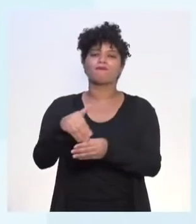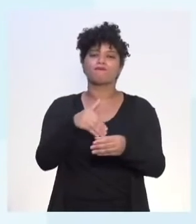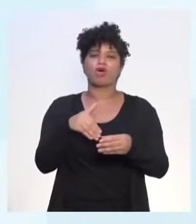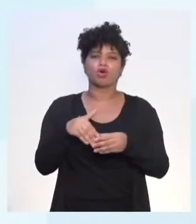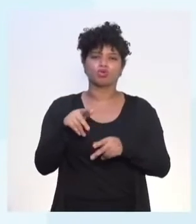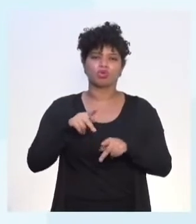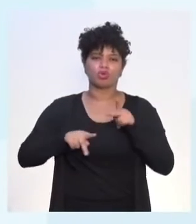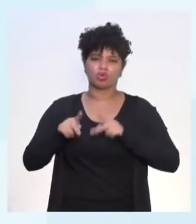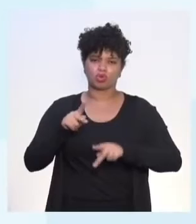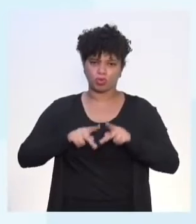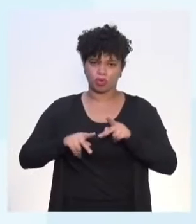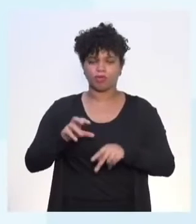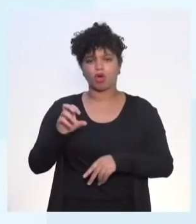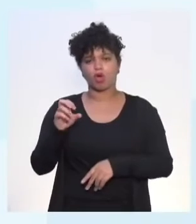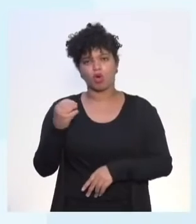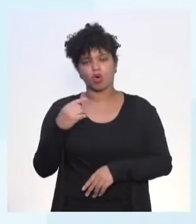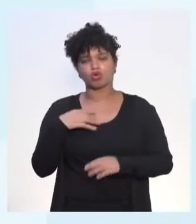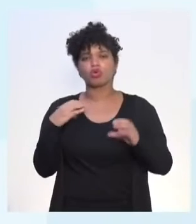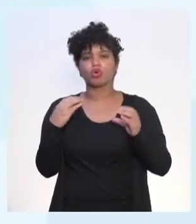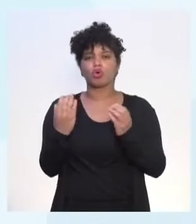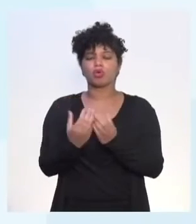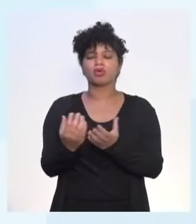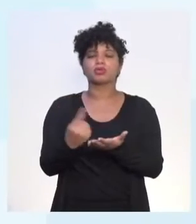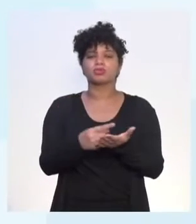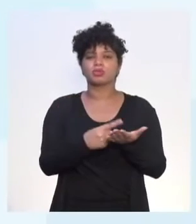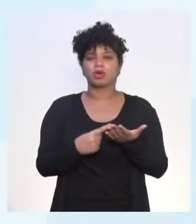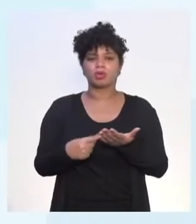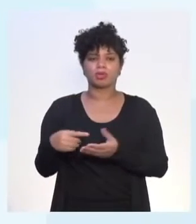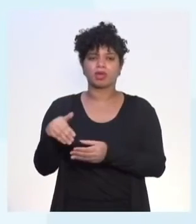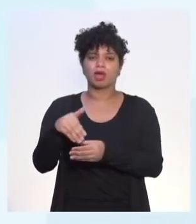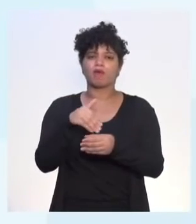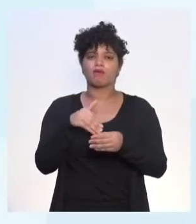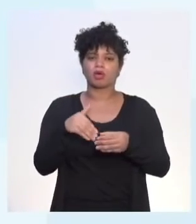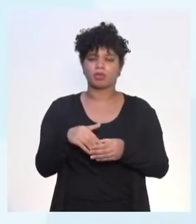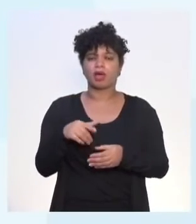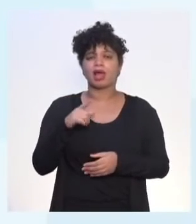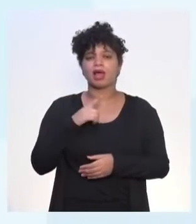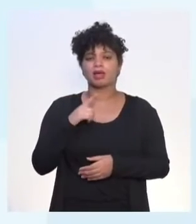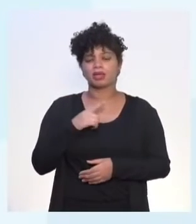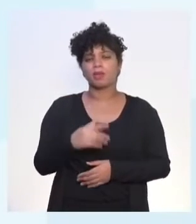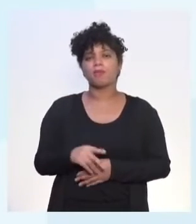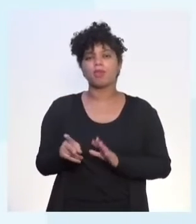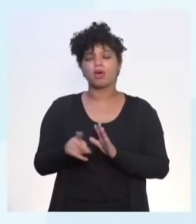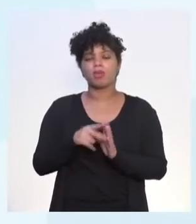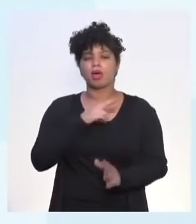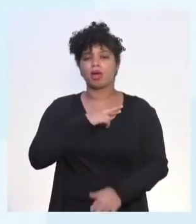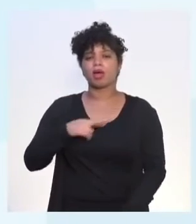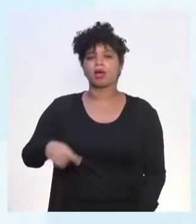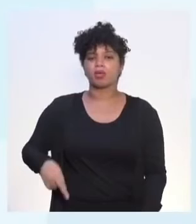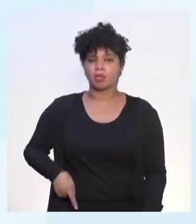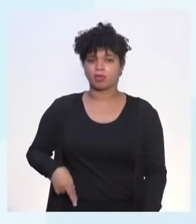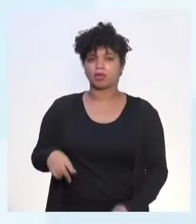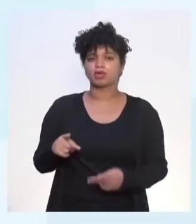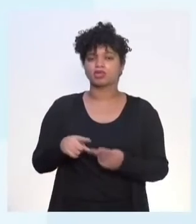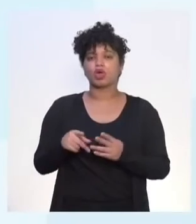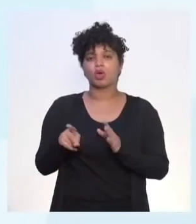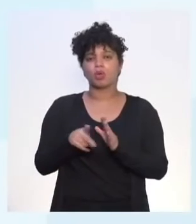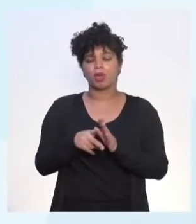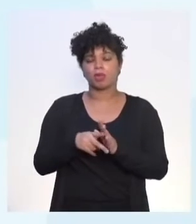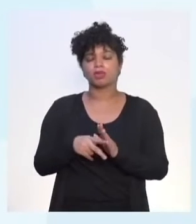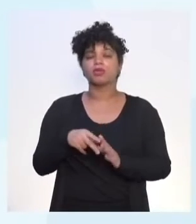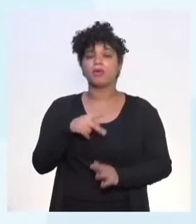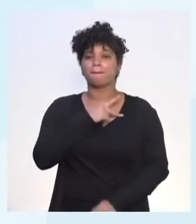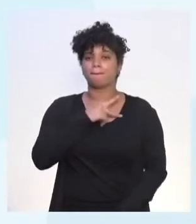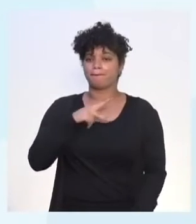parlamento. No caso, você tem a República parlamentarista e a República